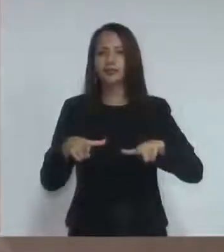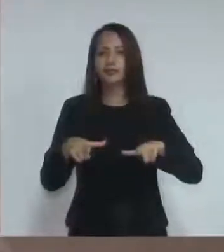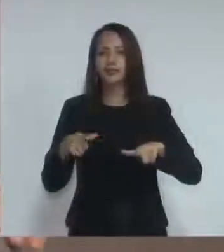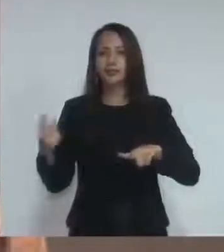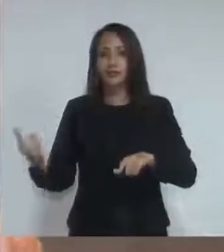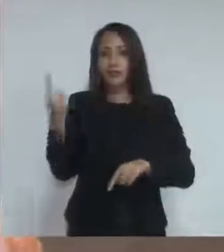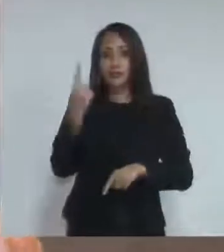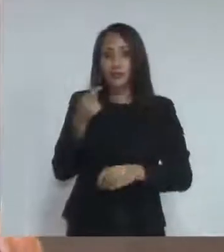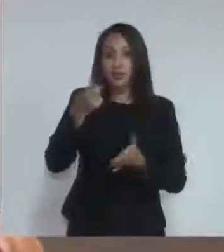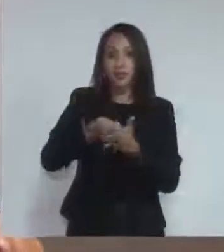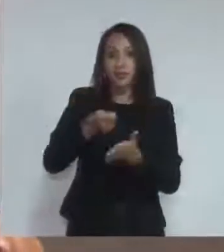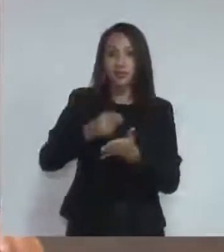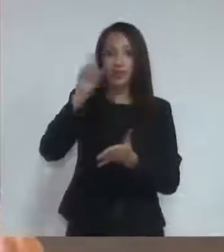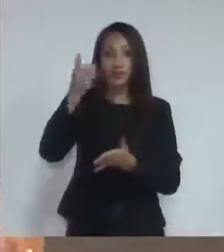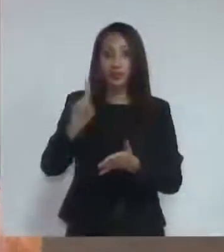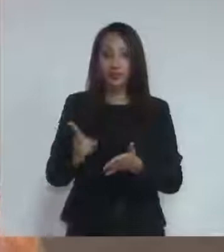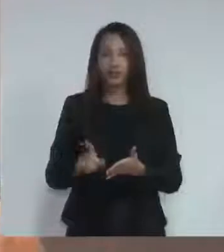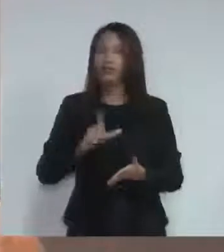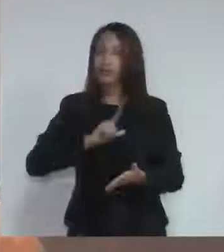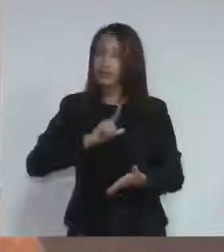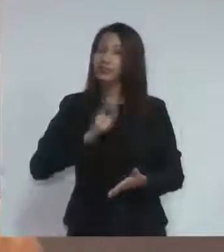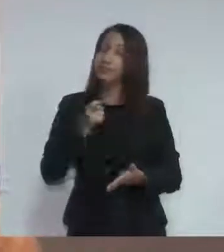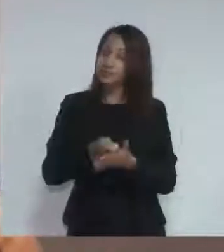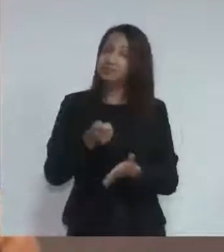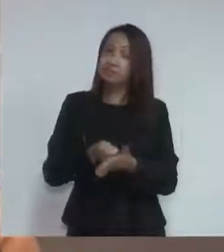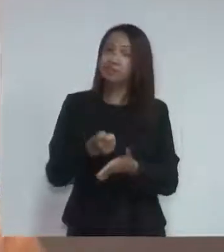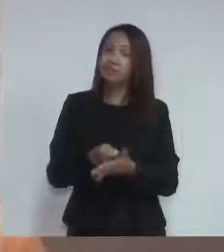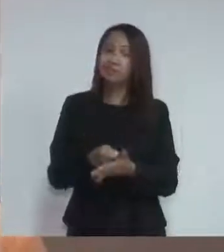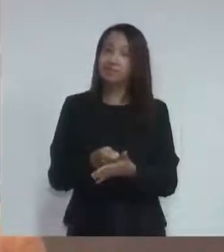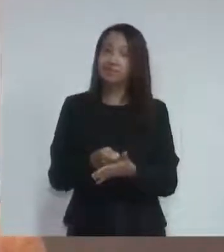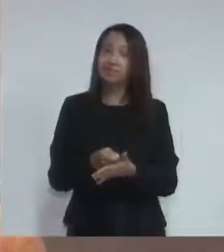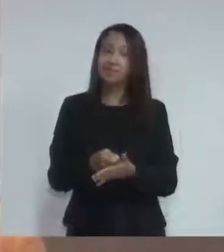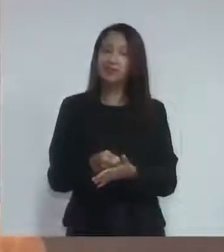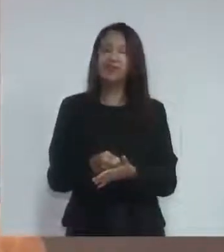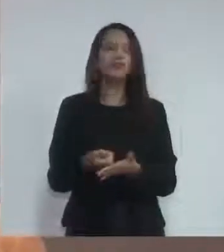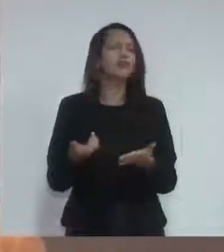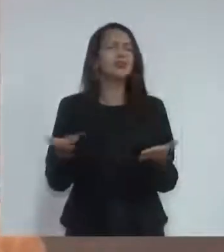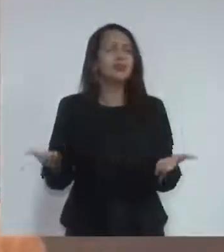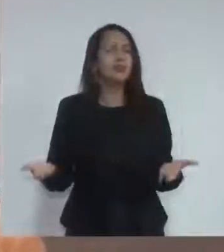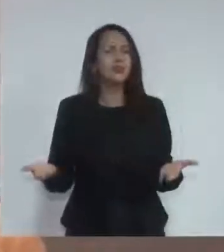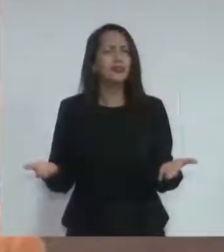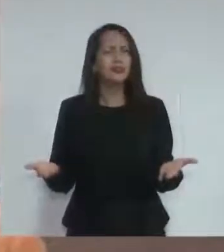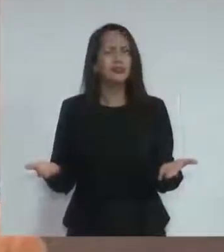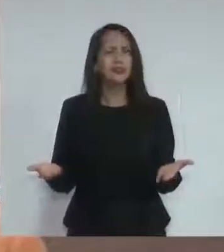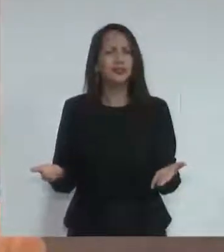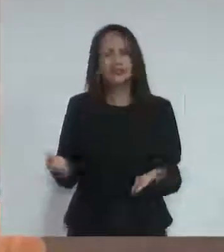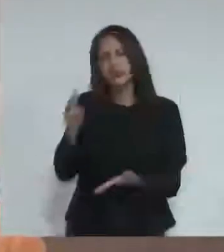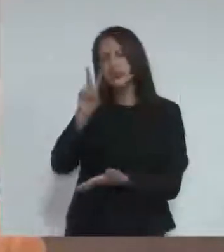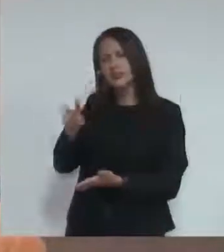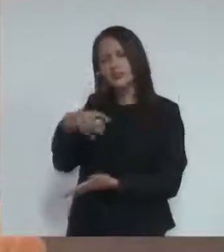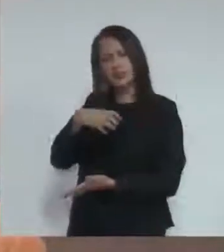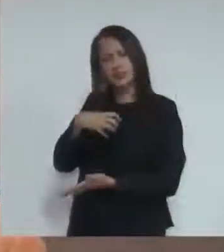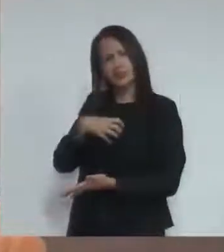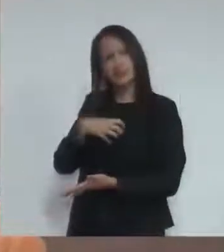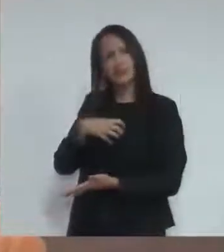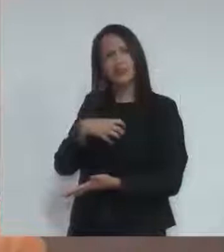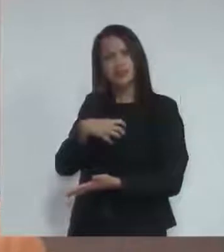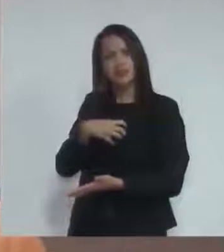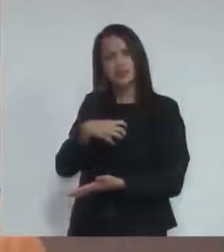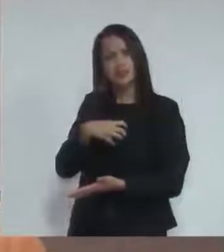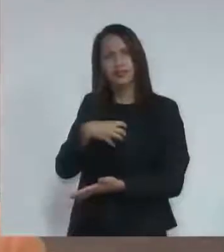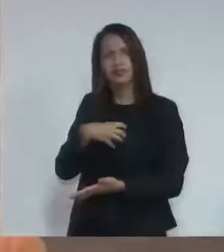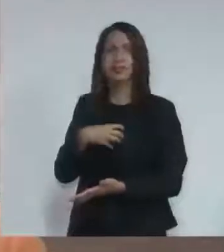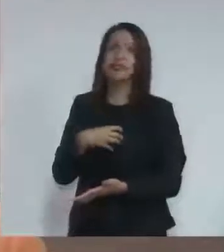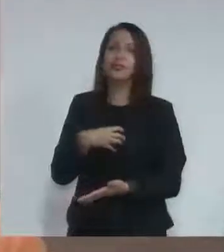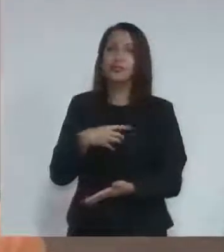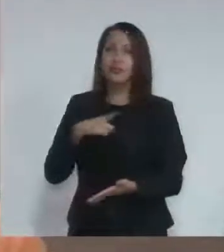direito, é óbvio que a gente tem que exigir direito. Como é que pode achar normal atrelar o desconto do BIC, o